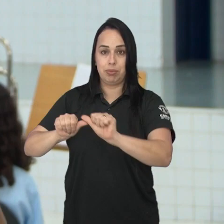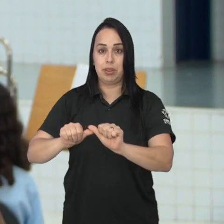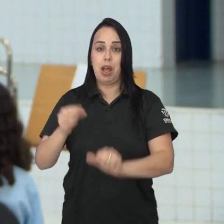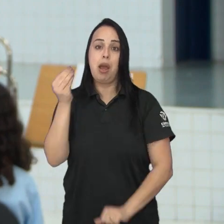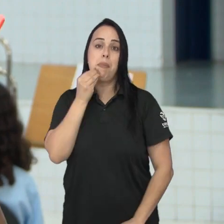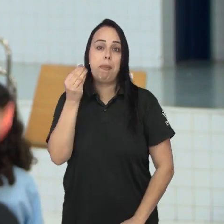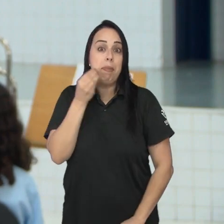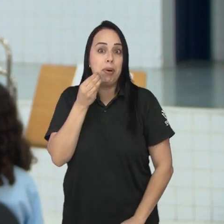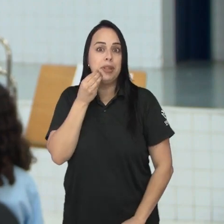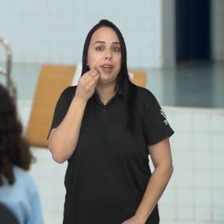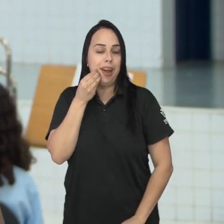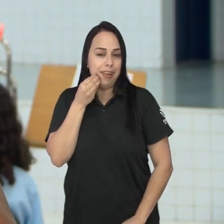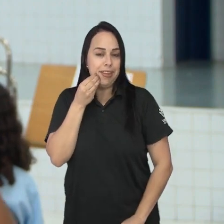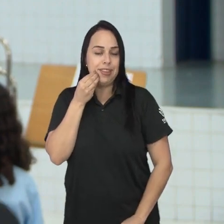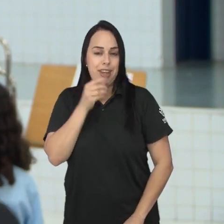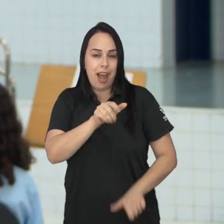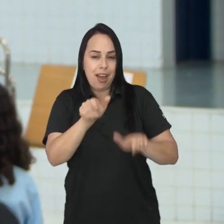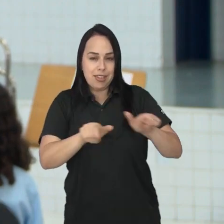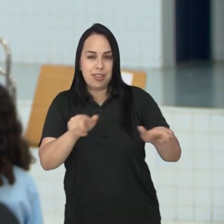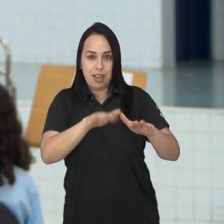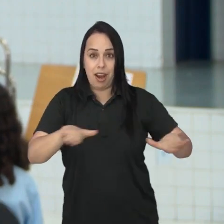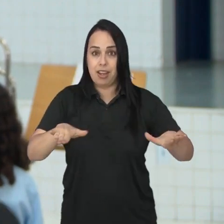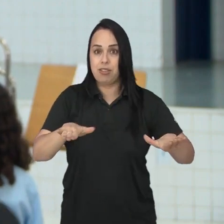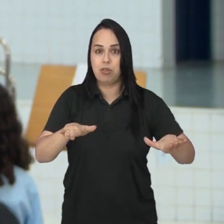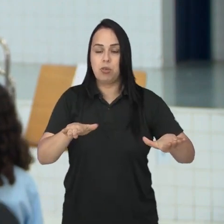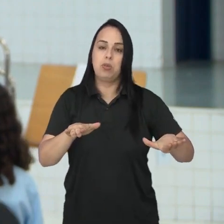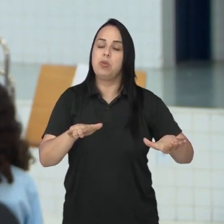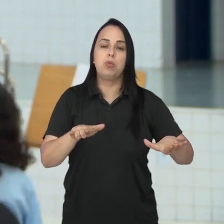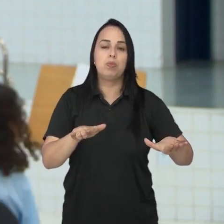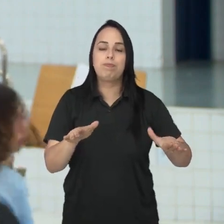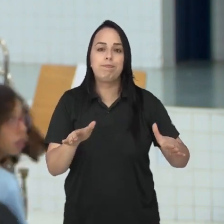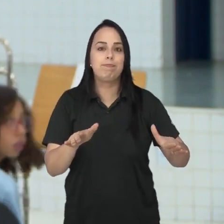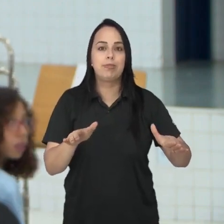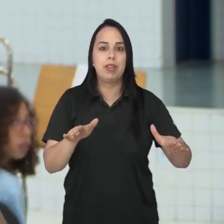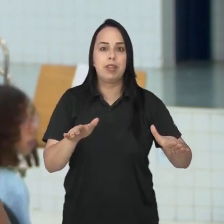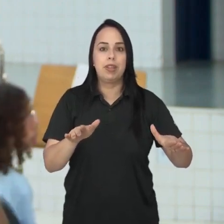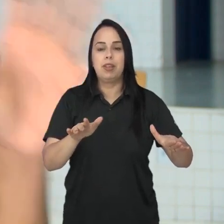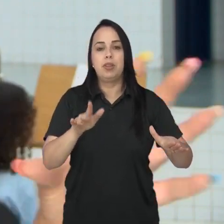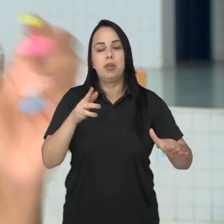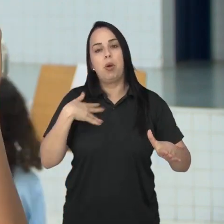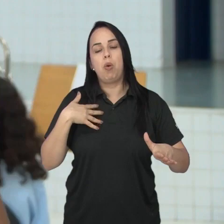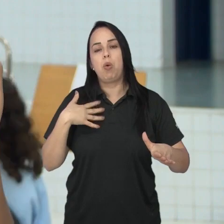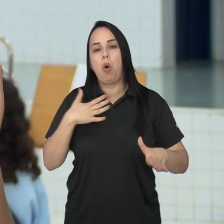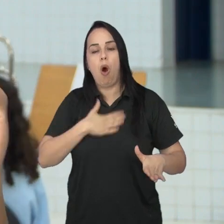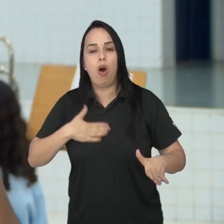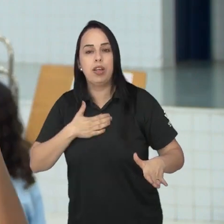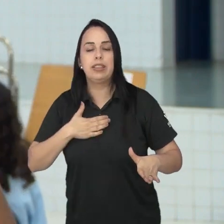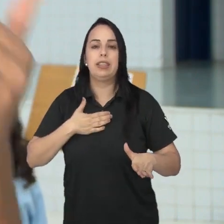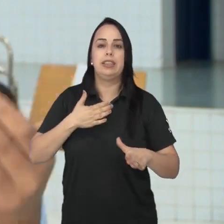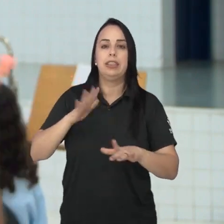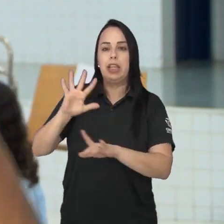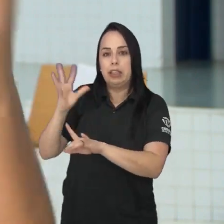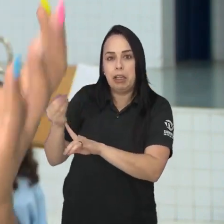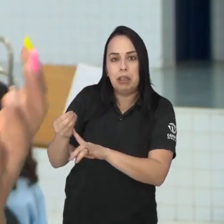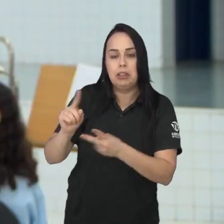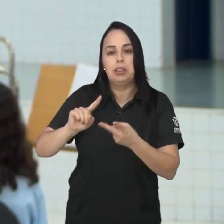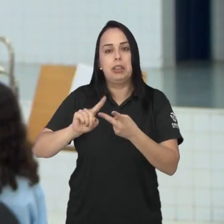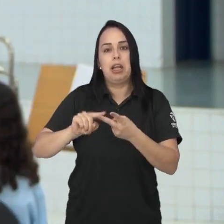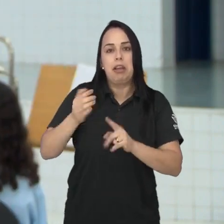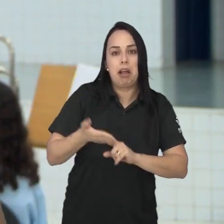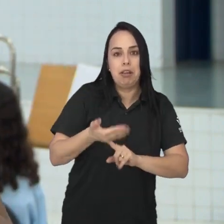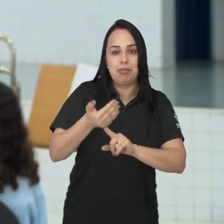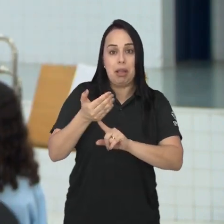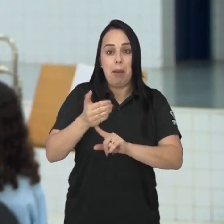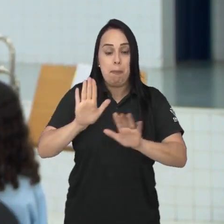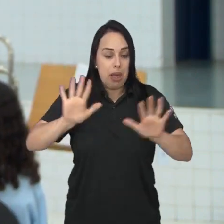escola, ela oportuniza que as crianças que, por exemplo, não são das artes visuais, não são da